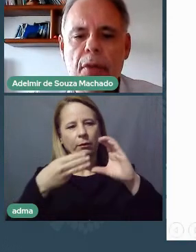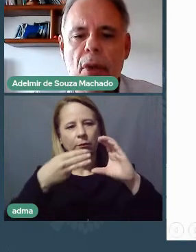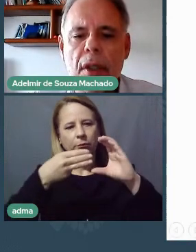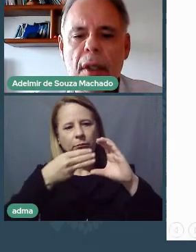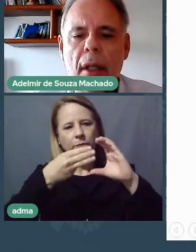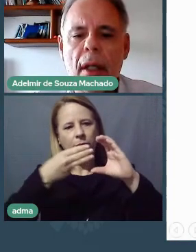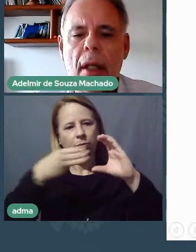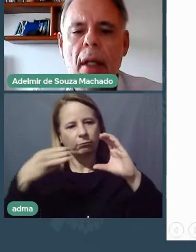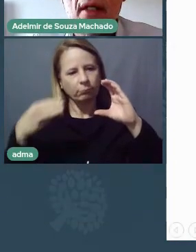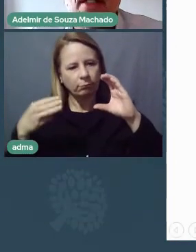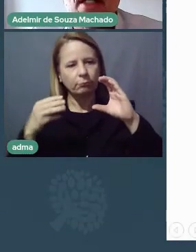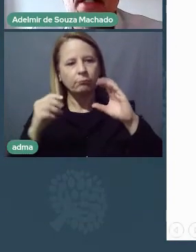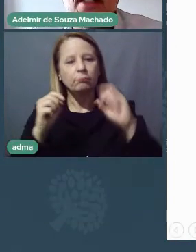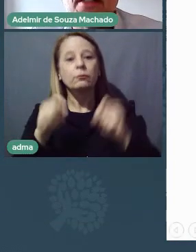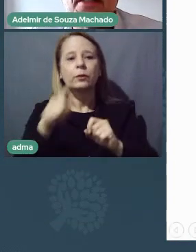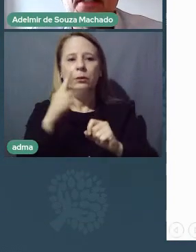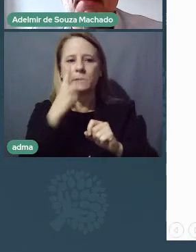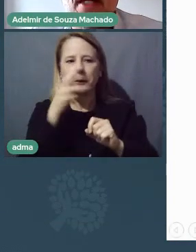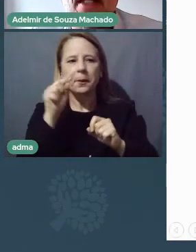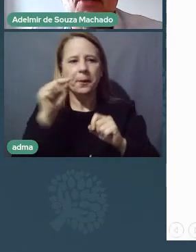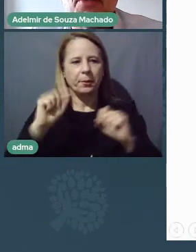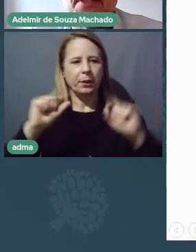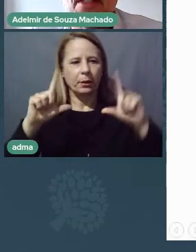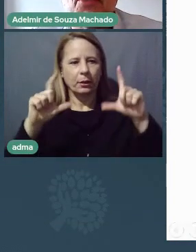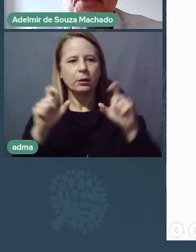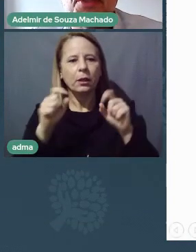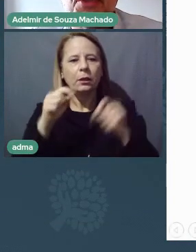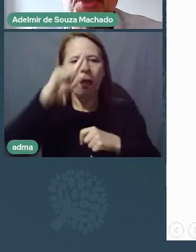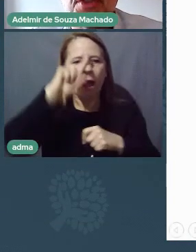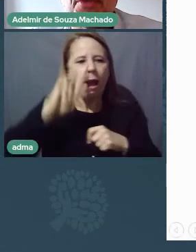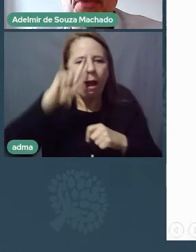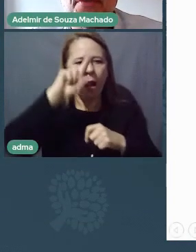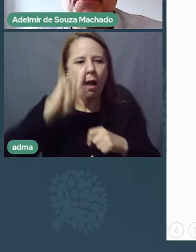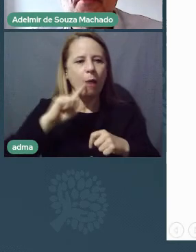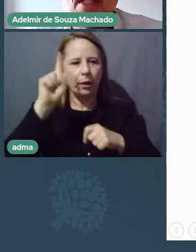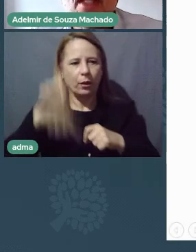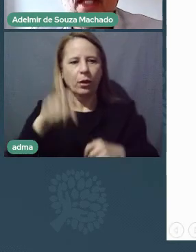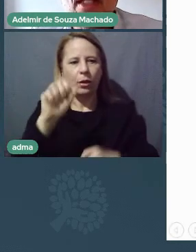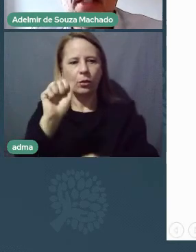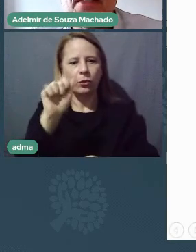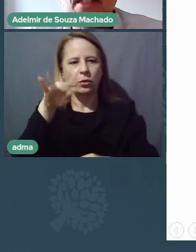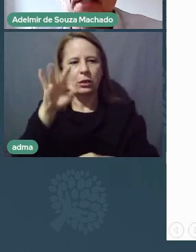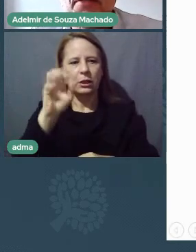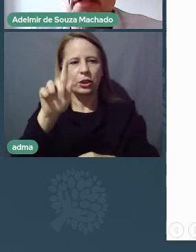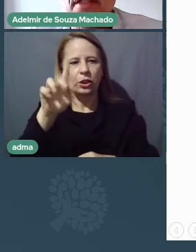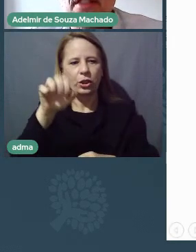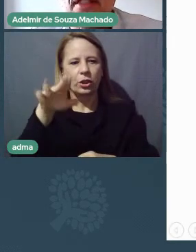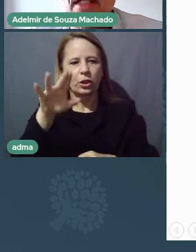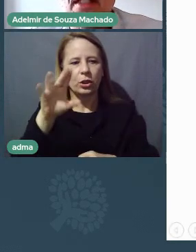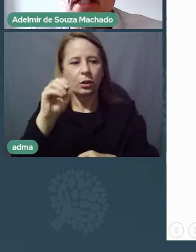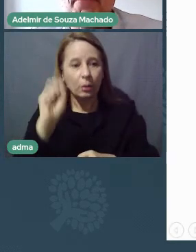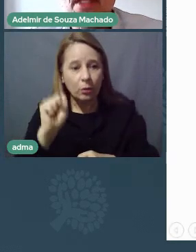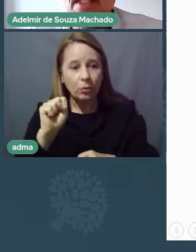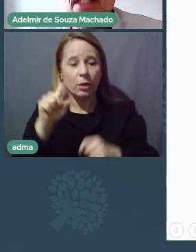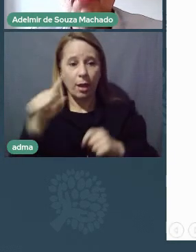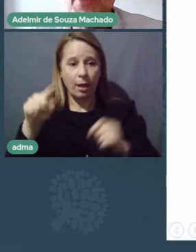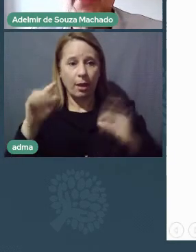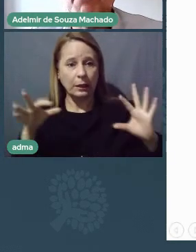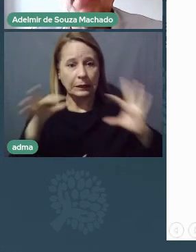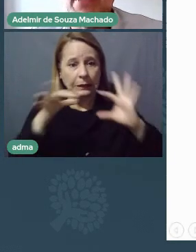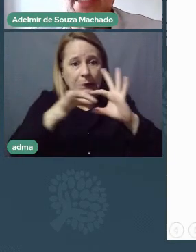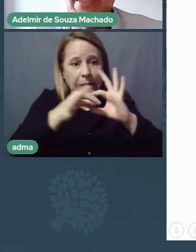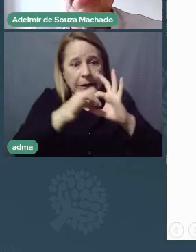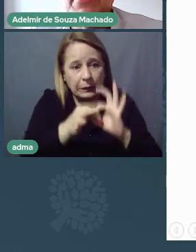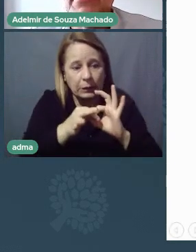aparece uma forquinha, e esses em amarelo são os antígenos. Ele se liga aqui e